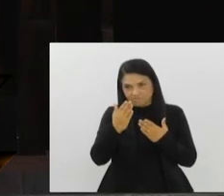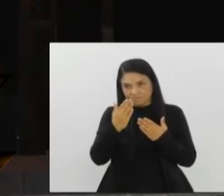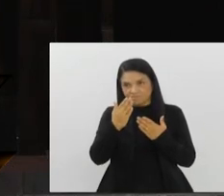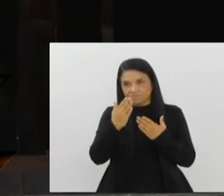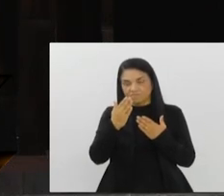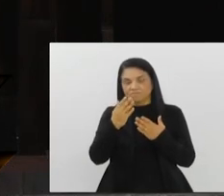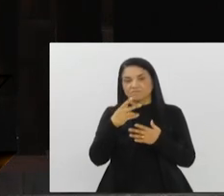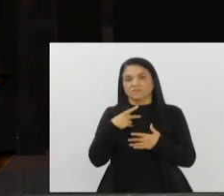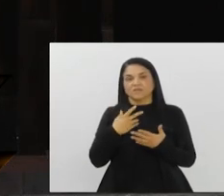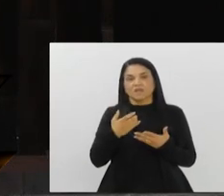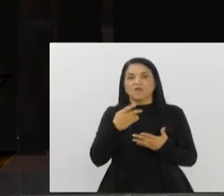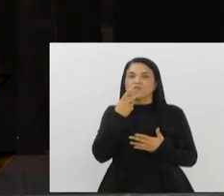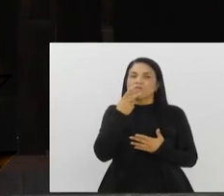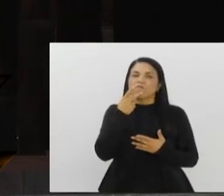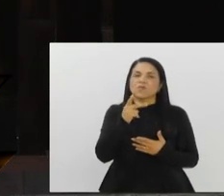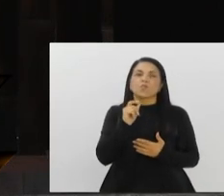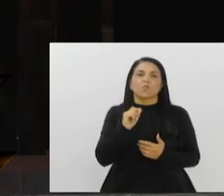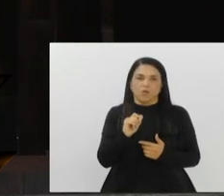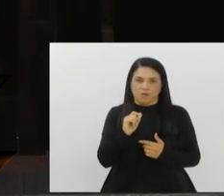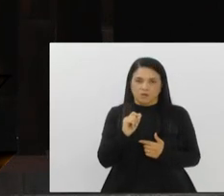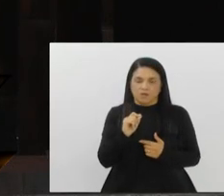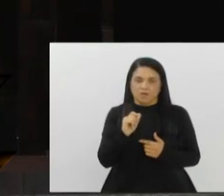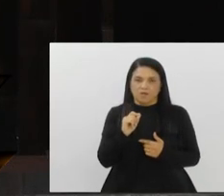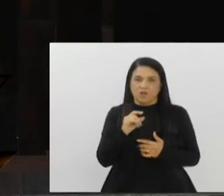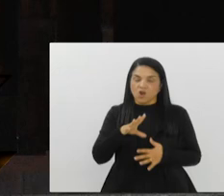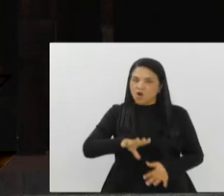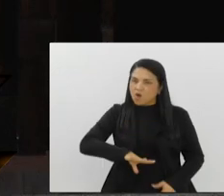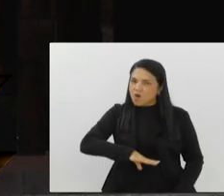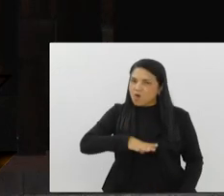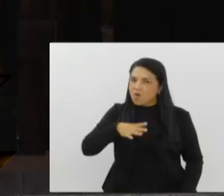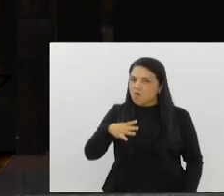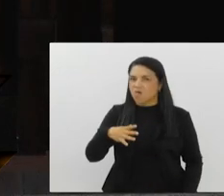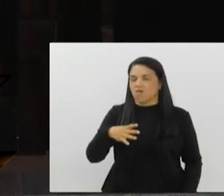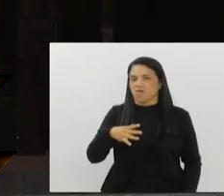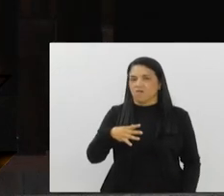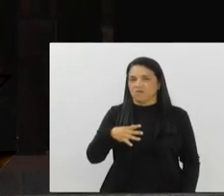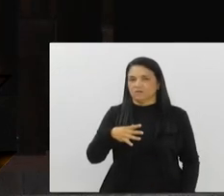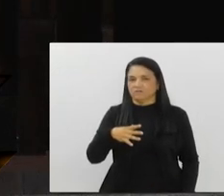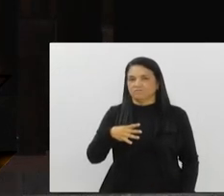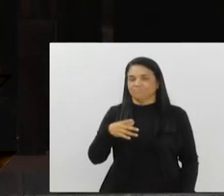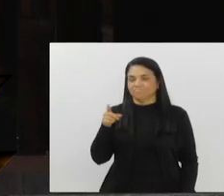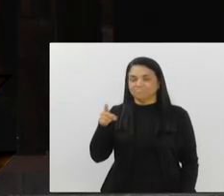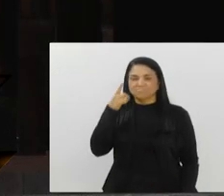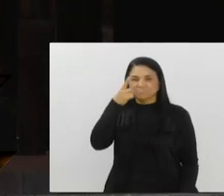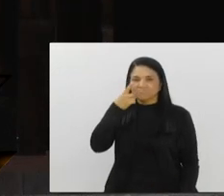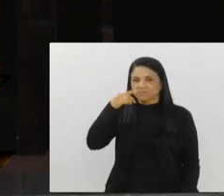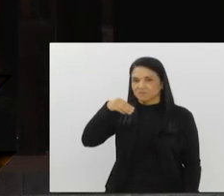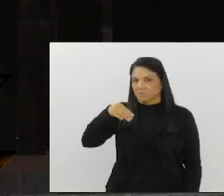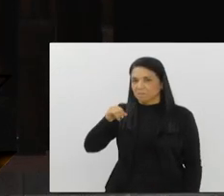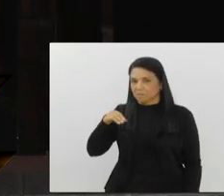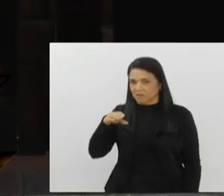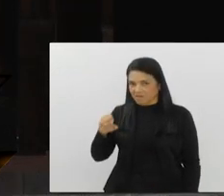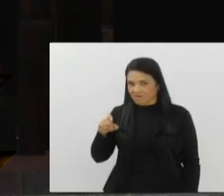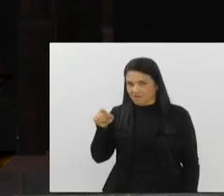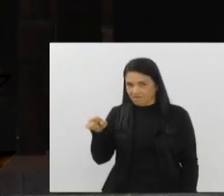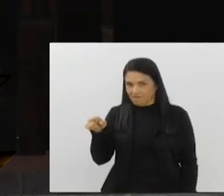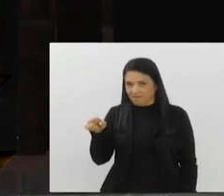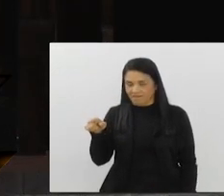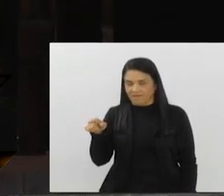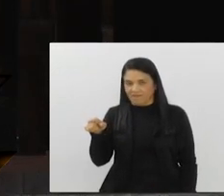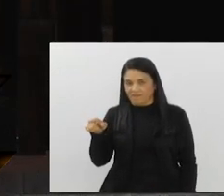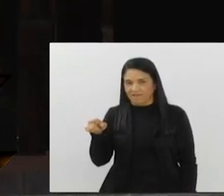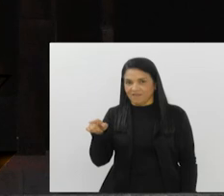o seguinte coragem ti teve o min coragem